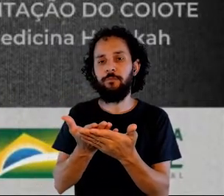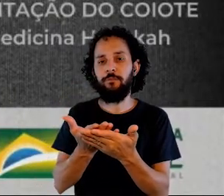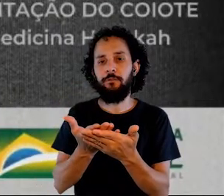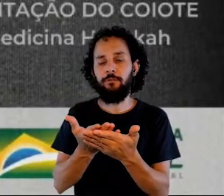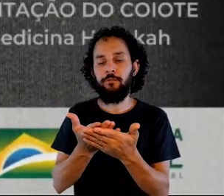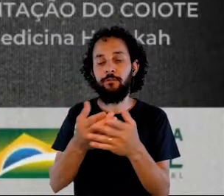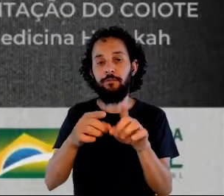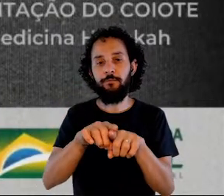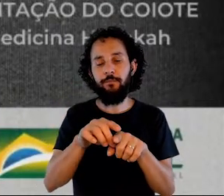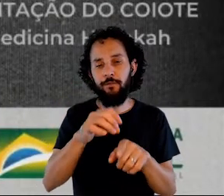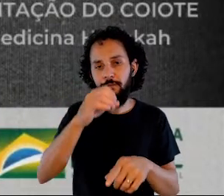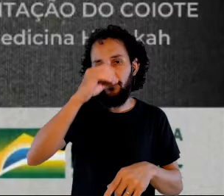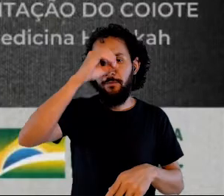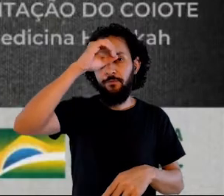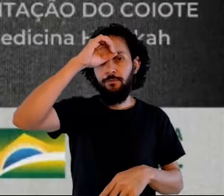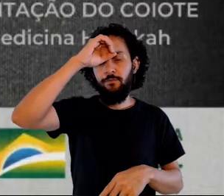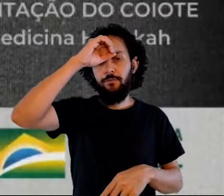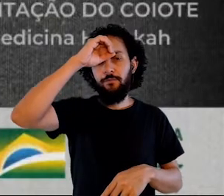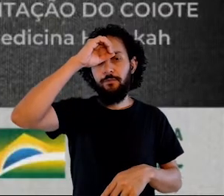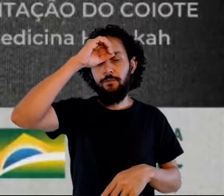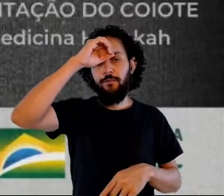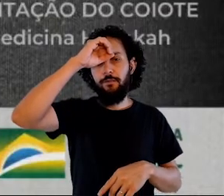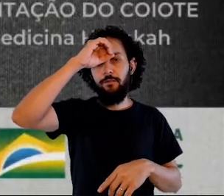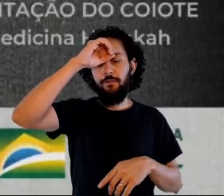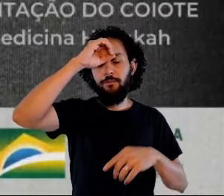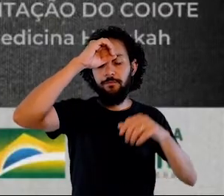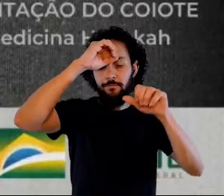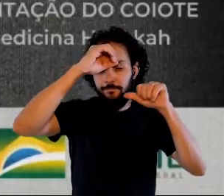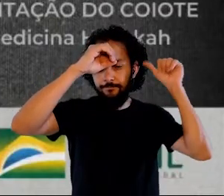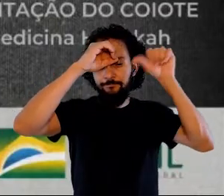até nos tornarmos sério demais,